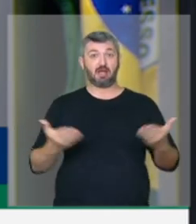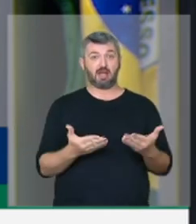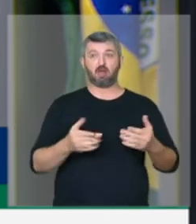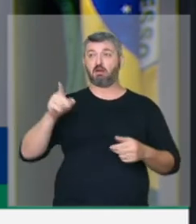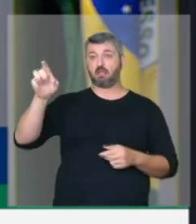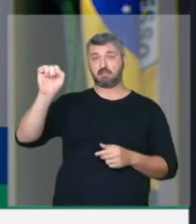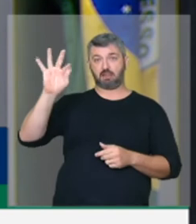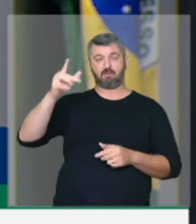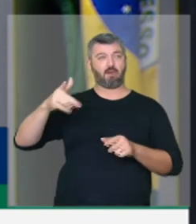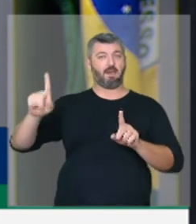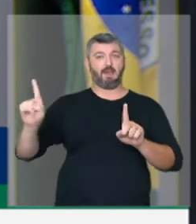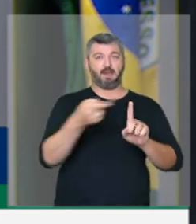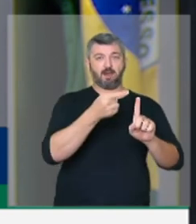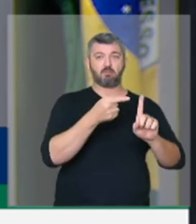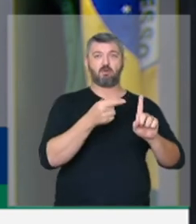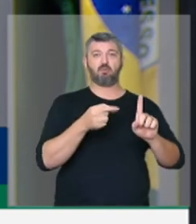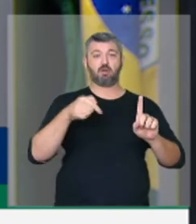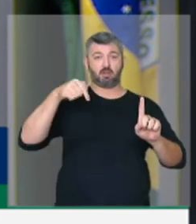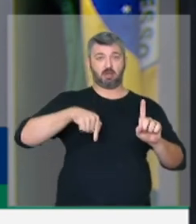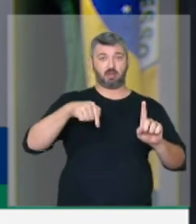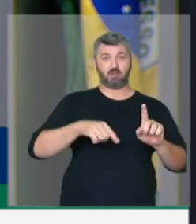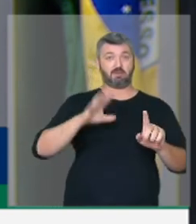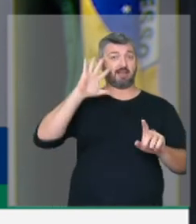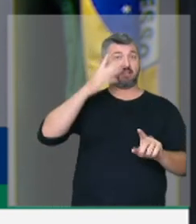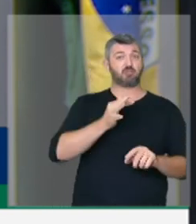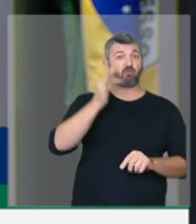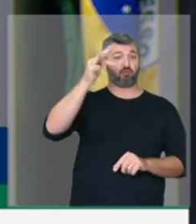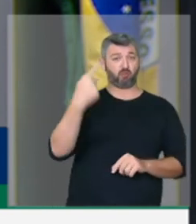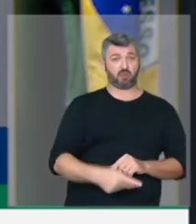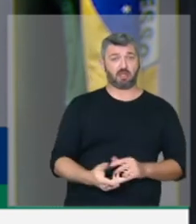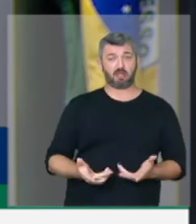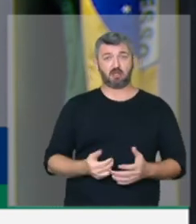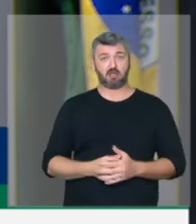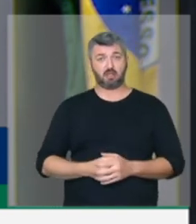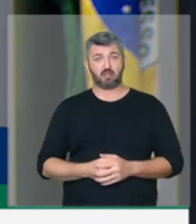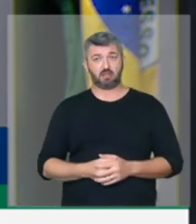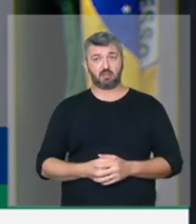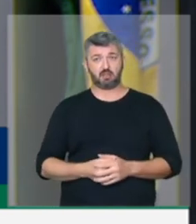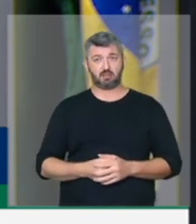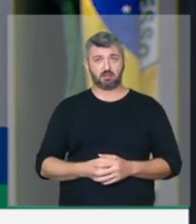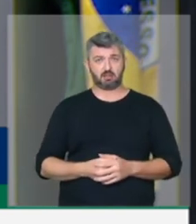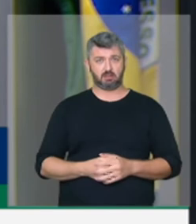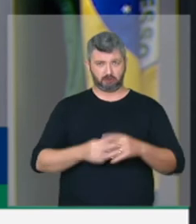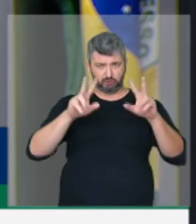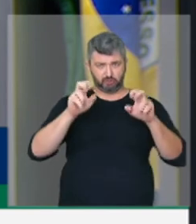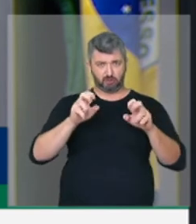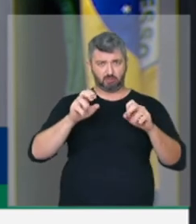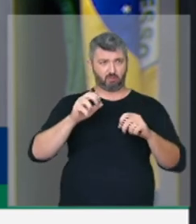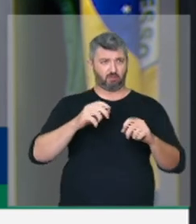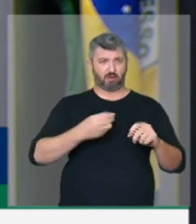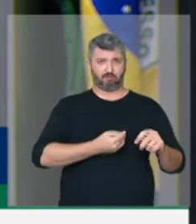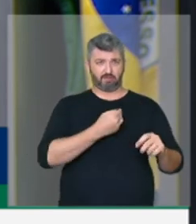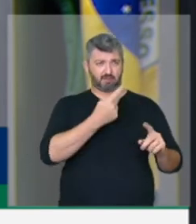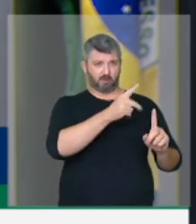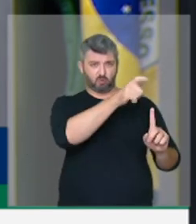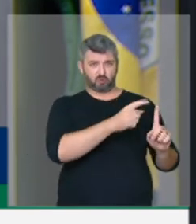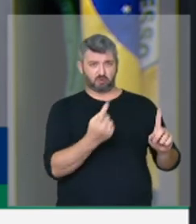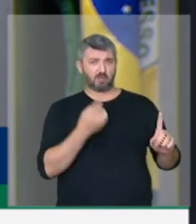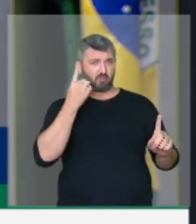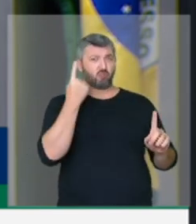Supremo Tribunal Federal, a decidir sobre o seu futuro. Não sobre o futuro do Daniel. Sobre o